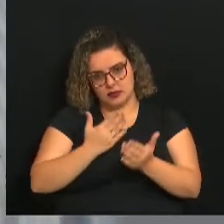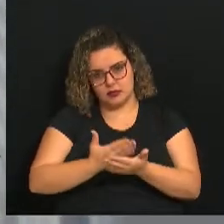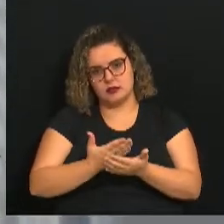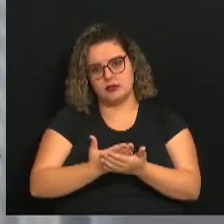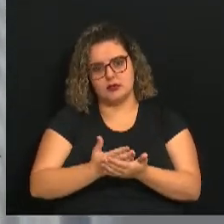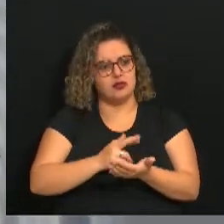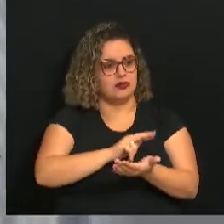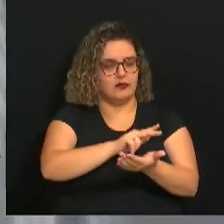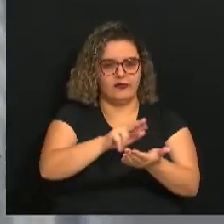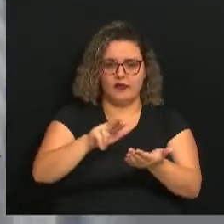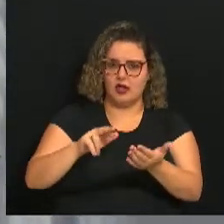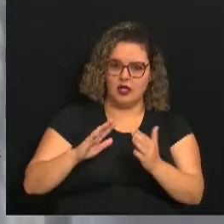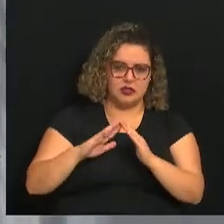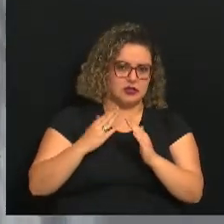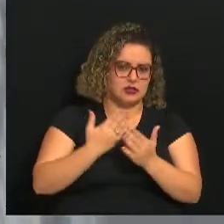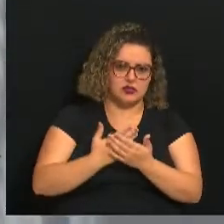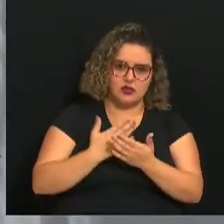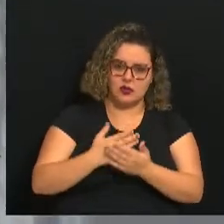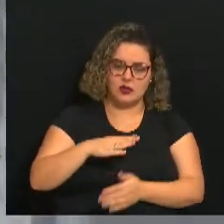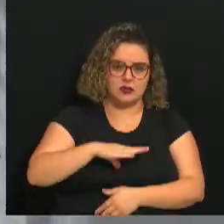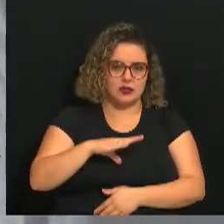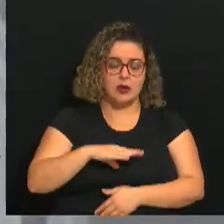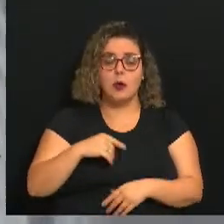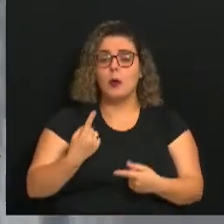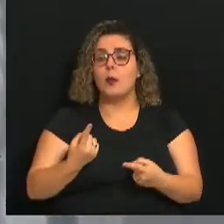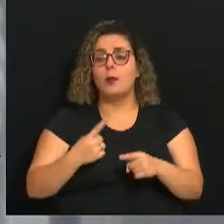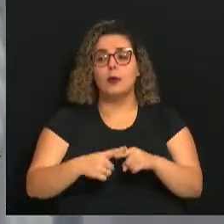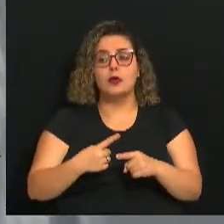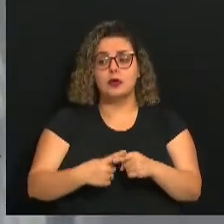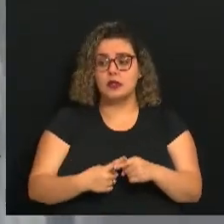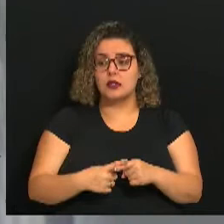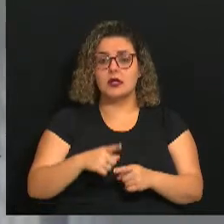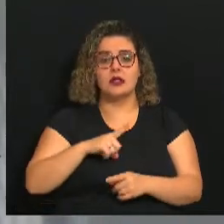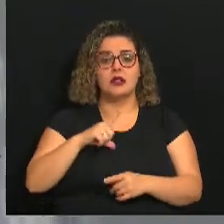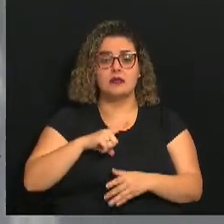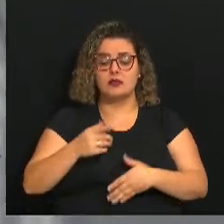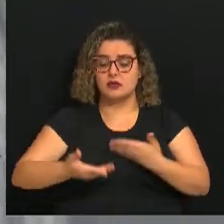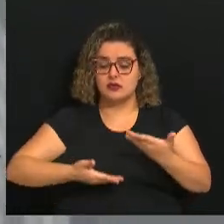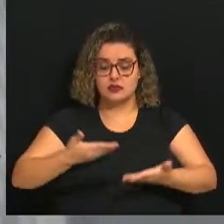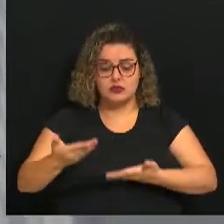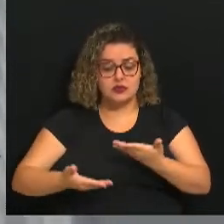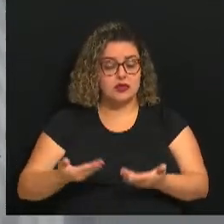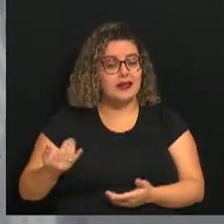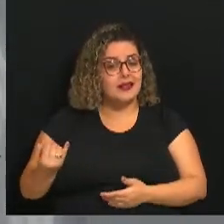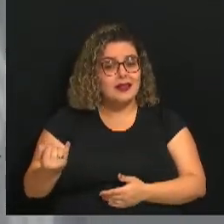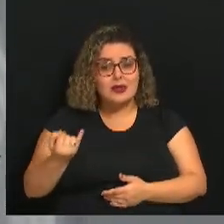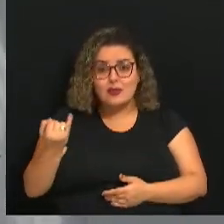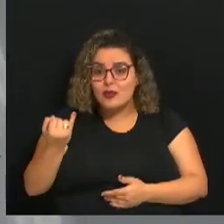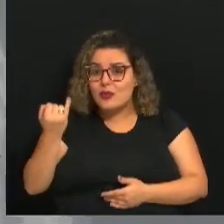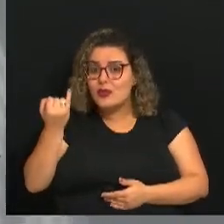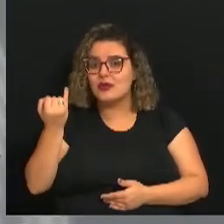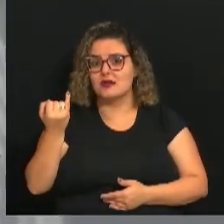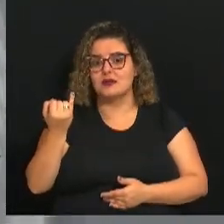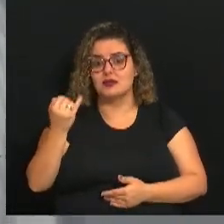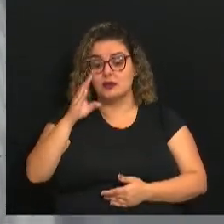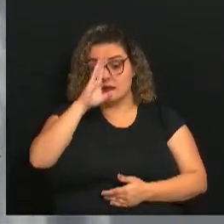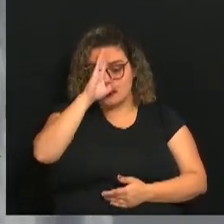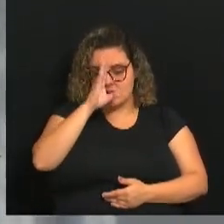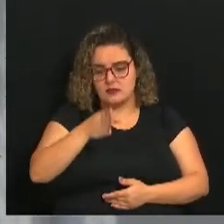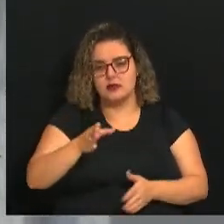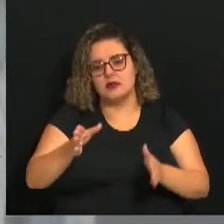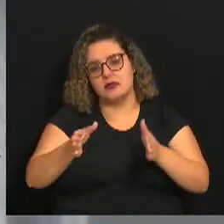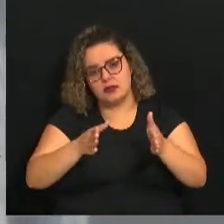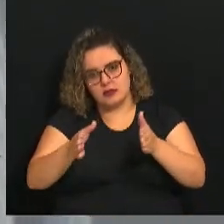muitas escolas municipais de Campinas, por conta desse serviço ser um serviço extremamente essencial para o funcionamento